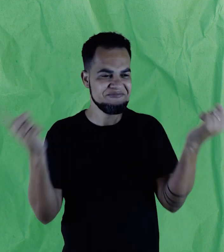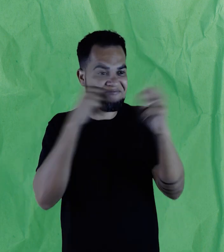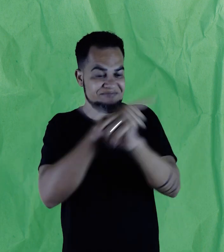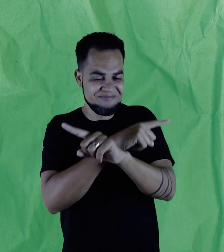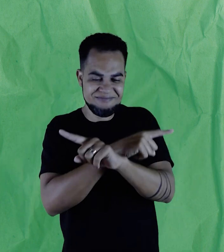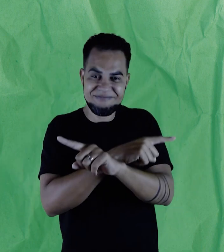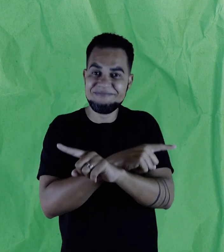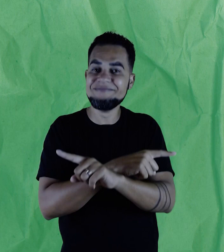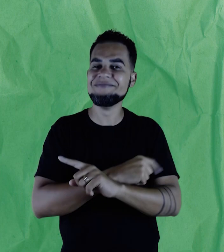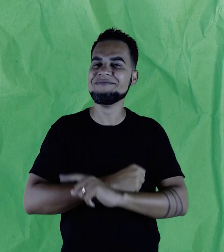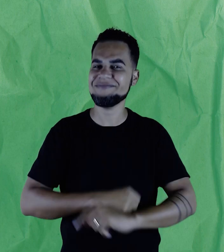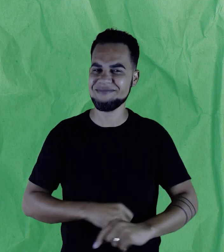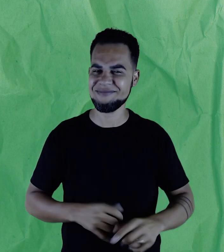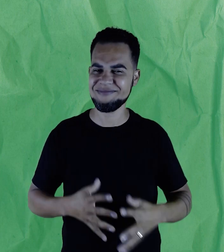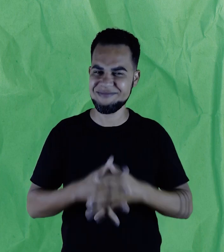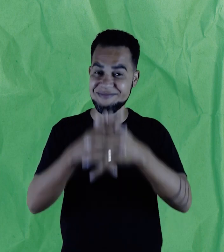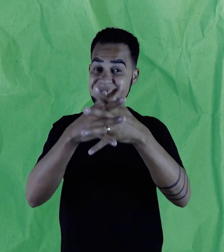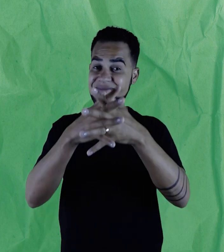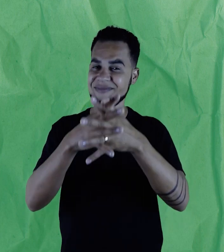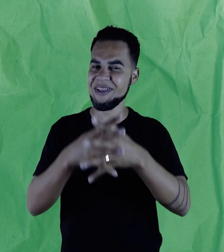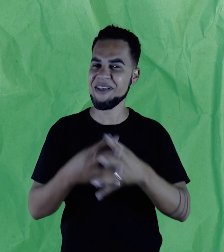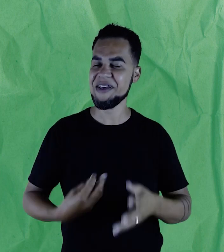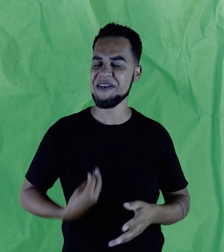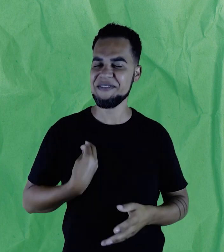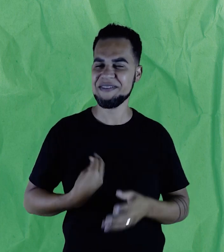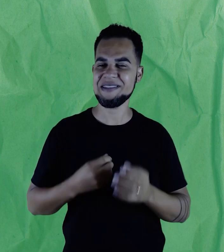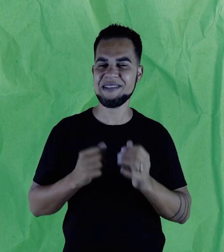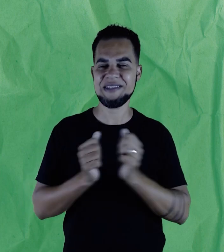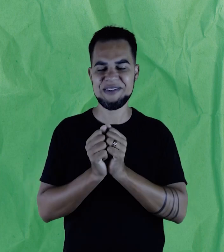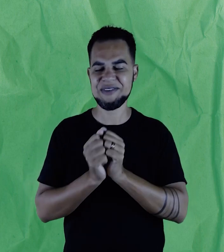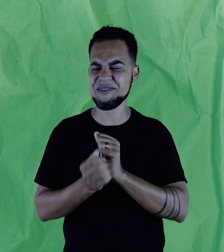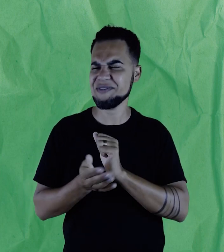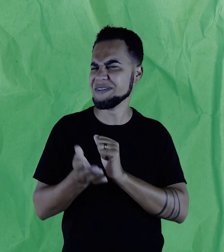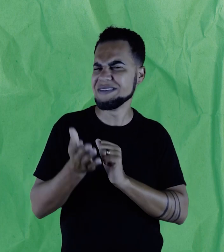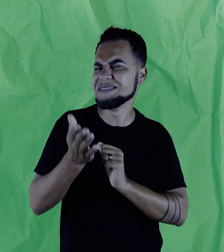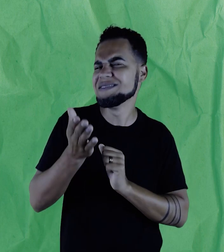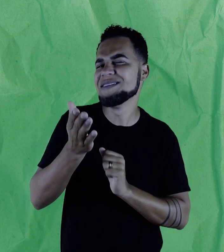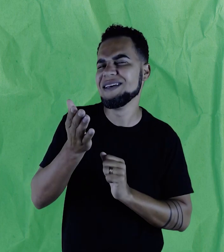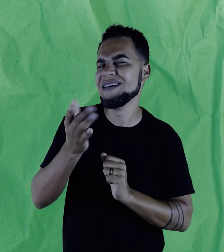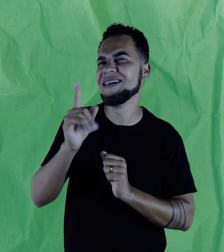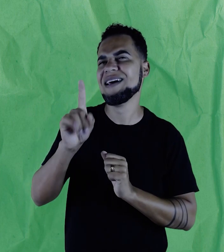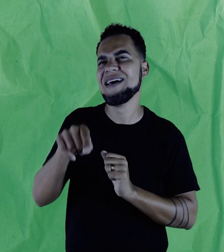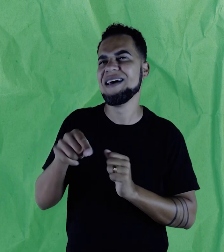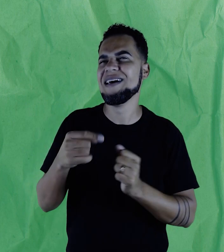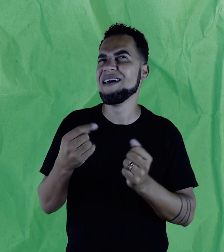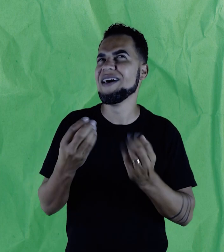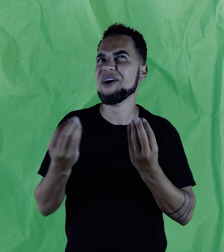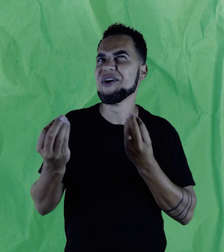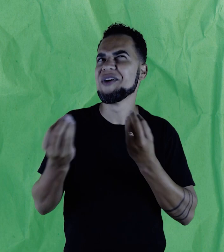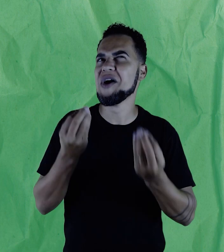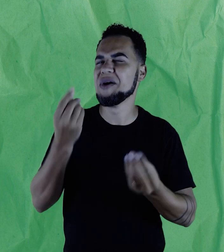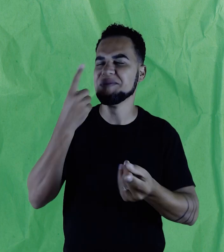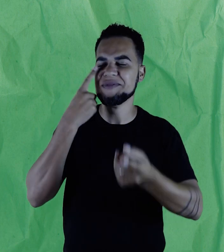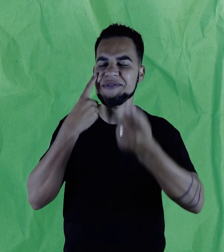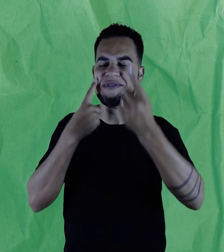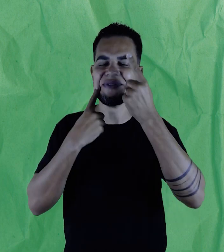te confundir. A vida com você é como chorar e